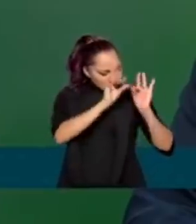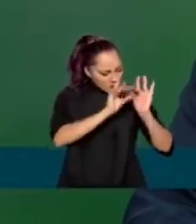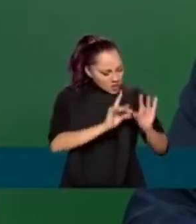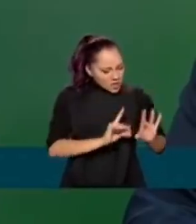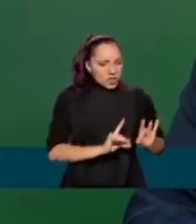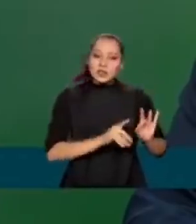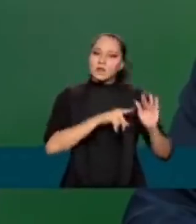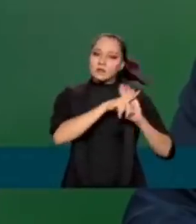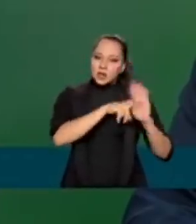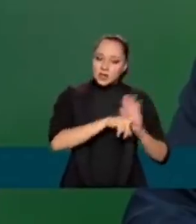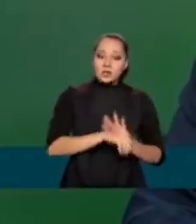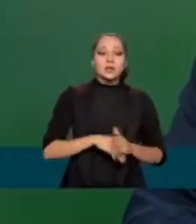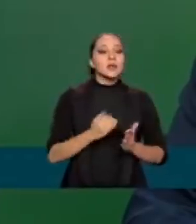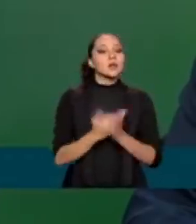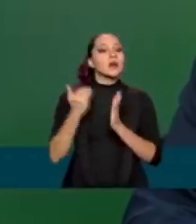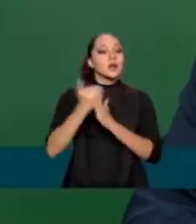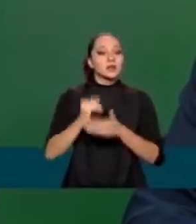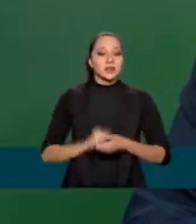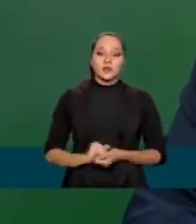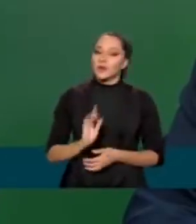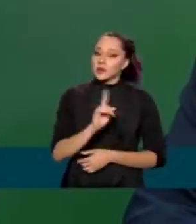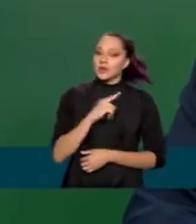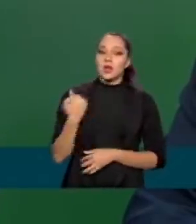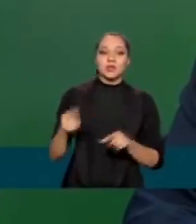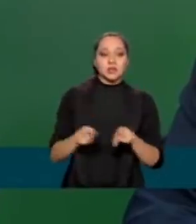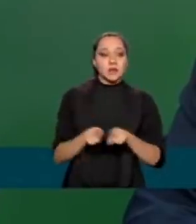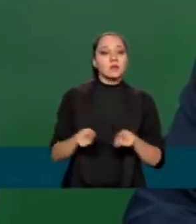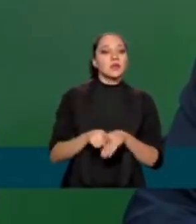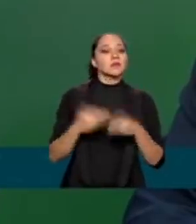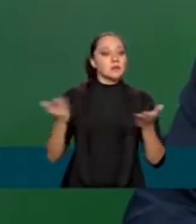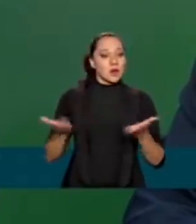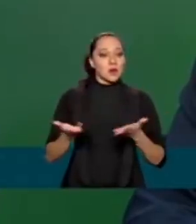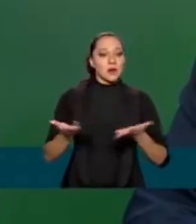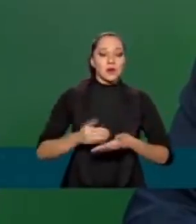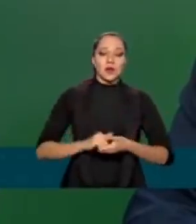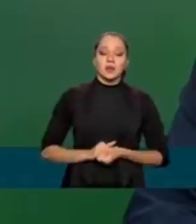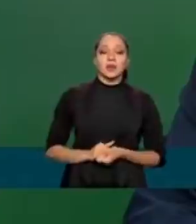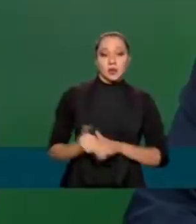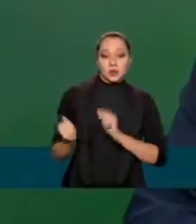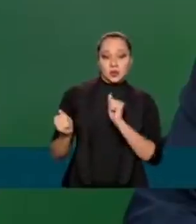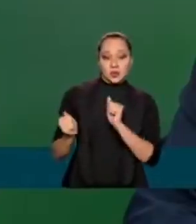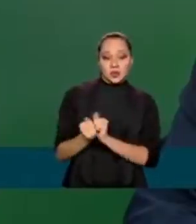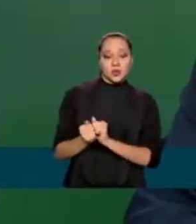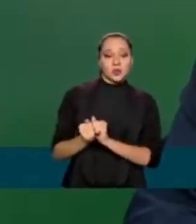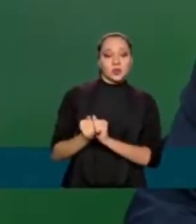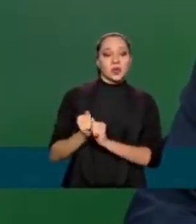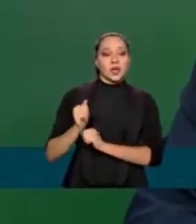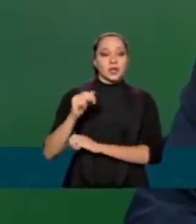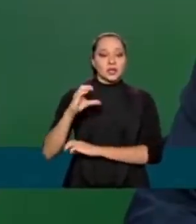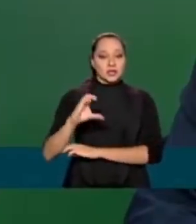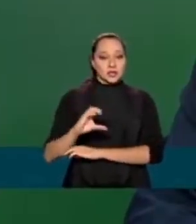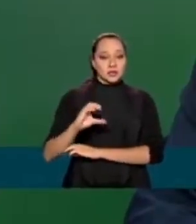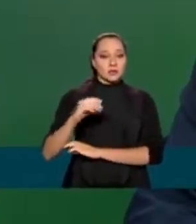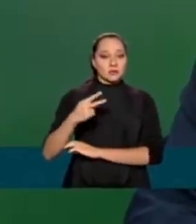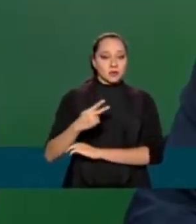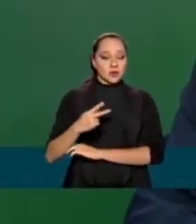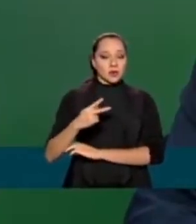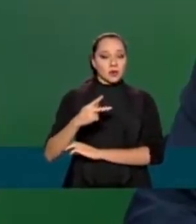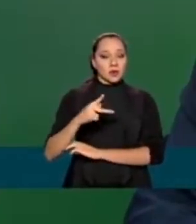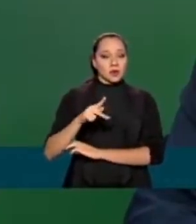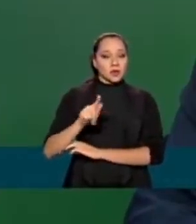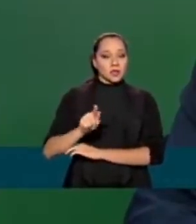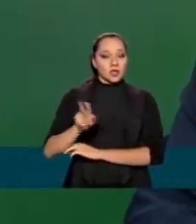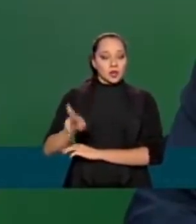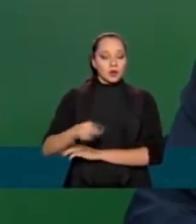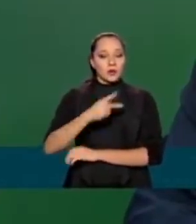mais, nós também vamos, neste PAD, e junto à Procuradoria-Geral da República,